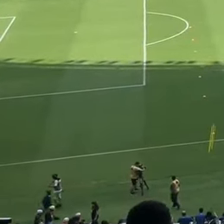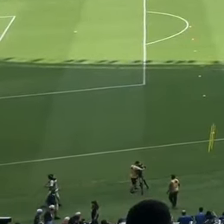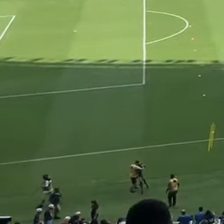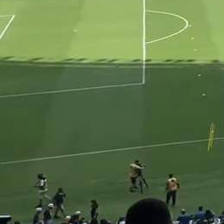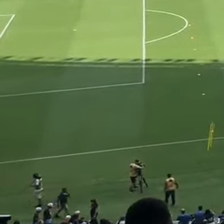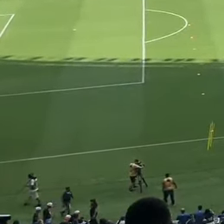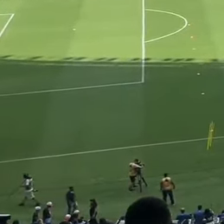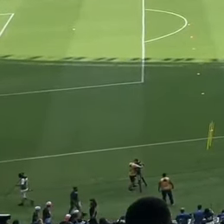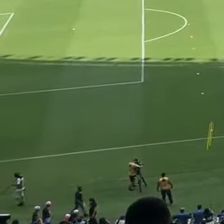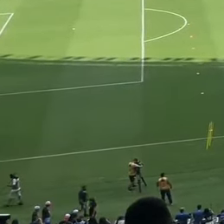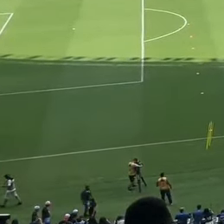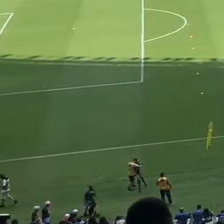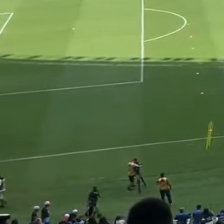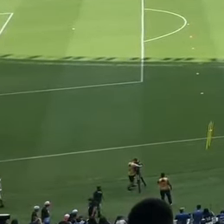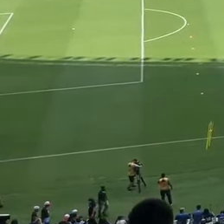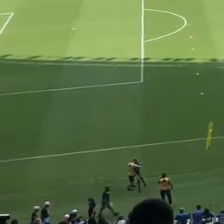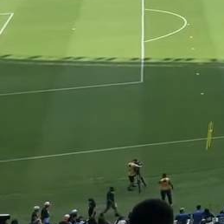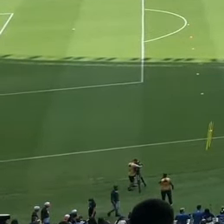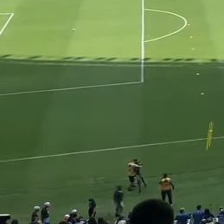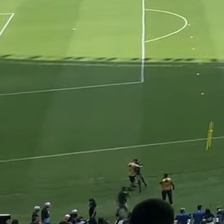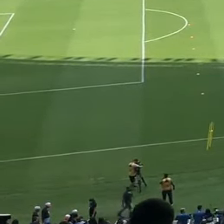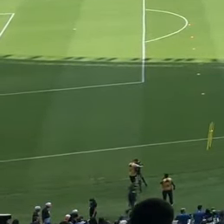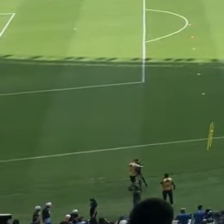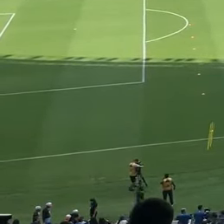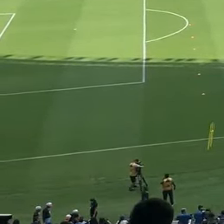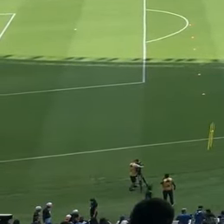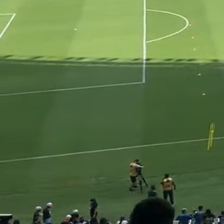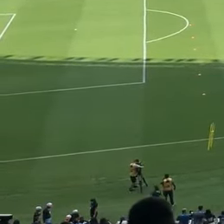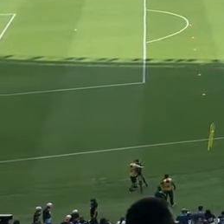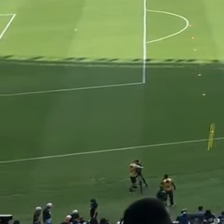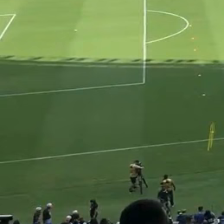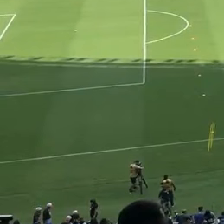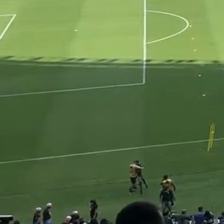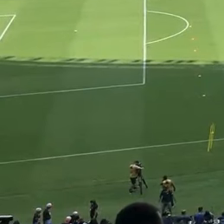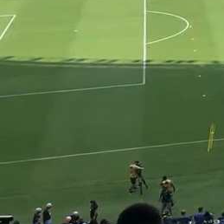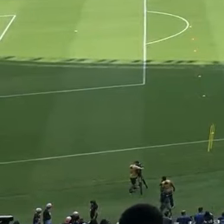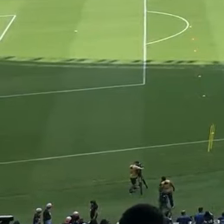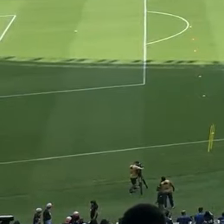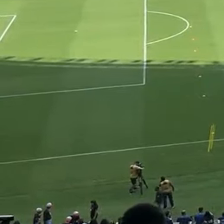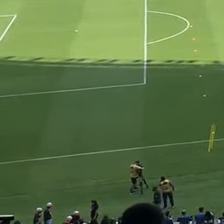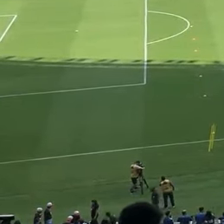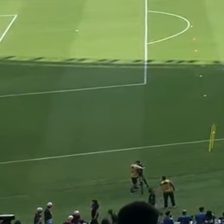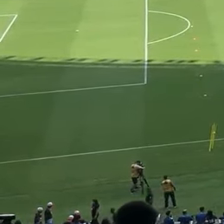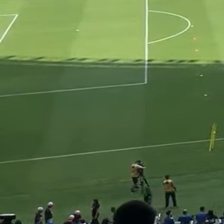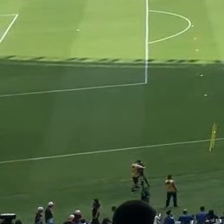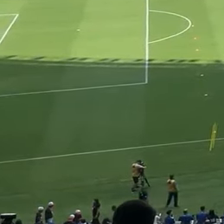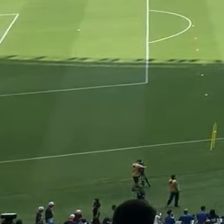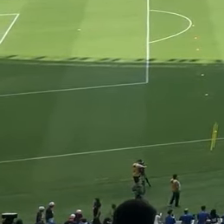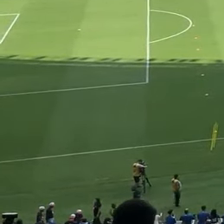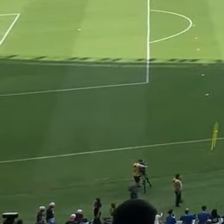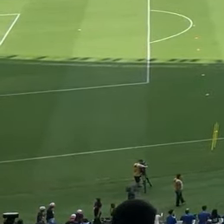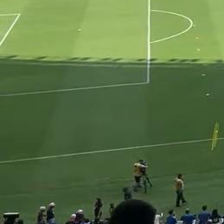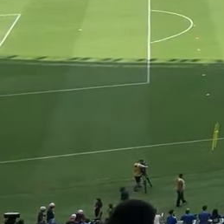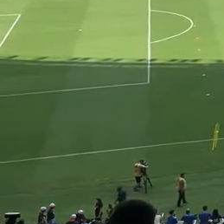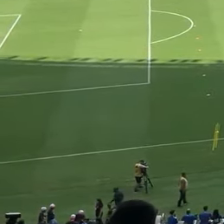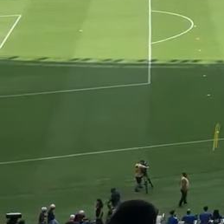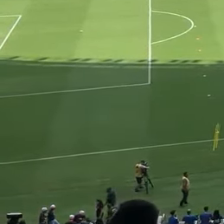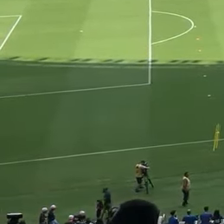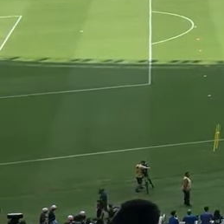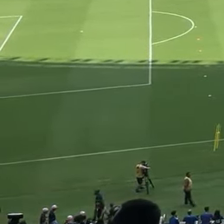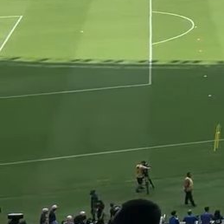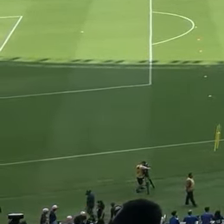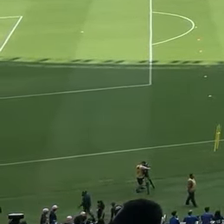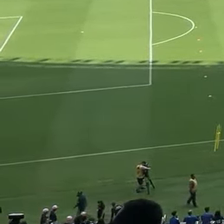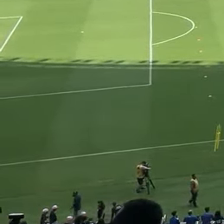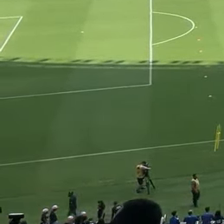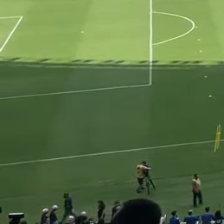aleva o não Vargas também não eu acho que o Pedrinho talvez eu acho que Pedrinho um jogador mais interessante do que todos esses